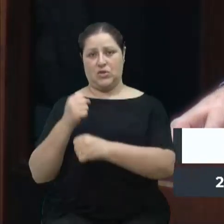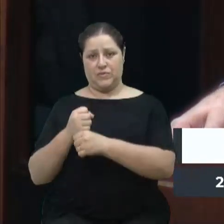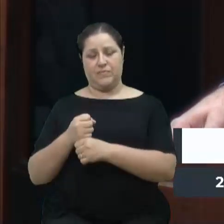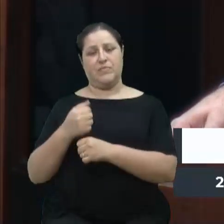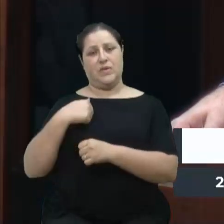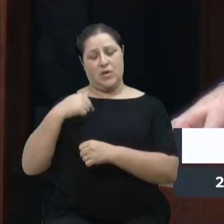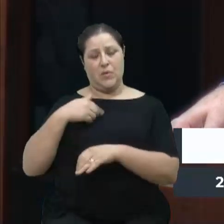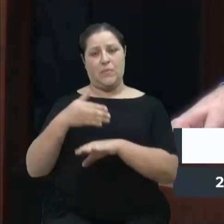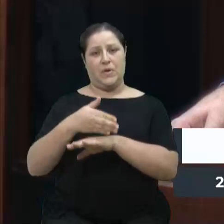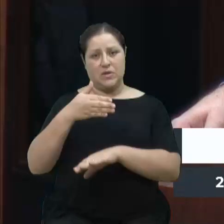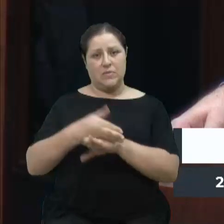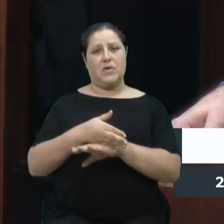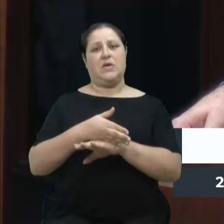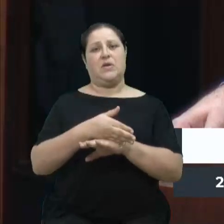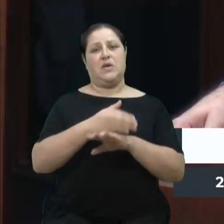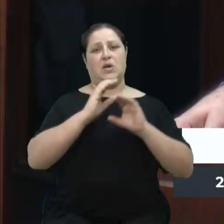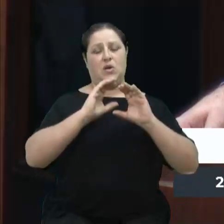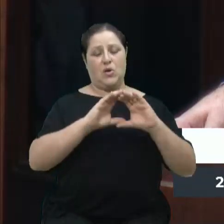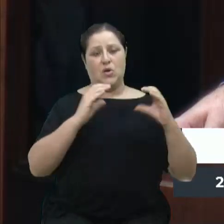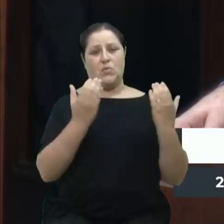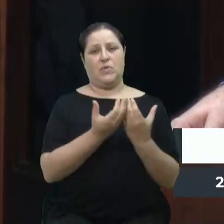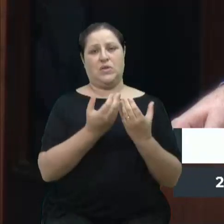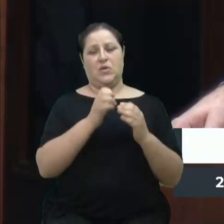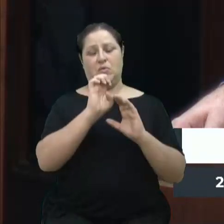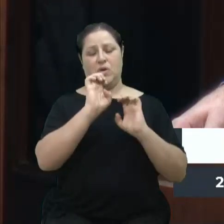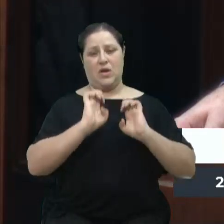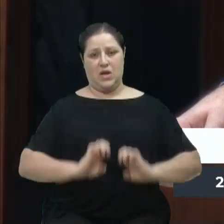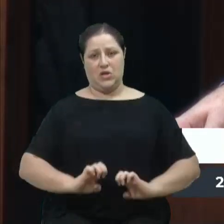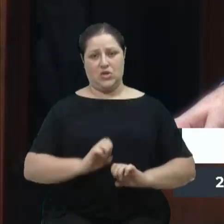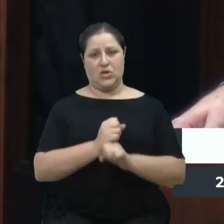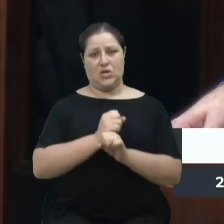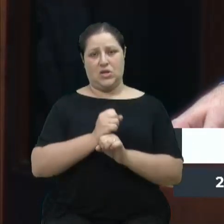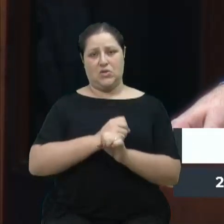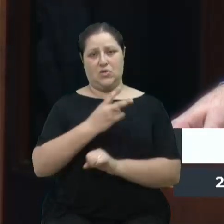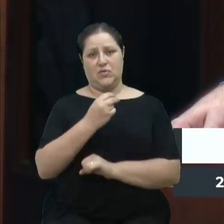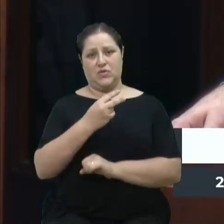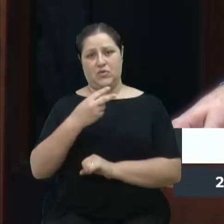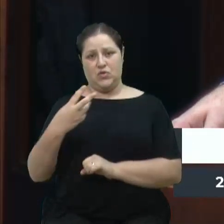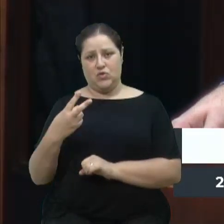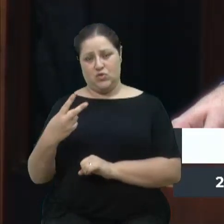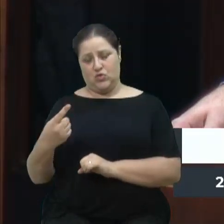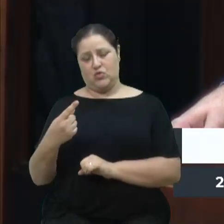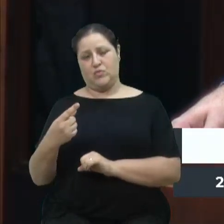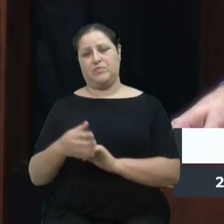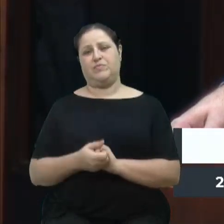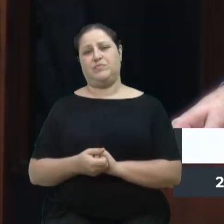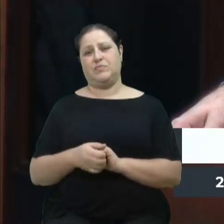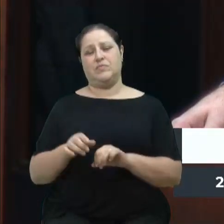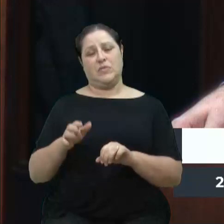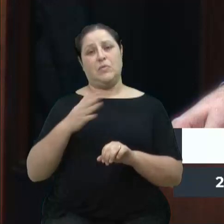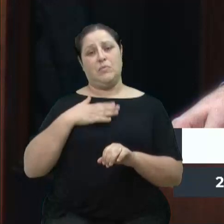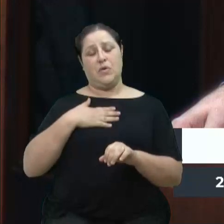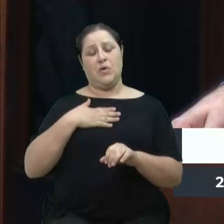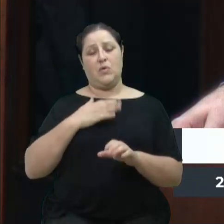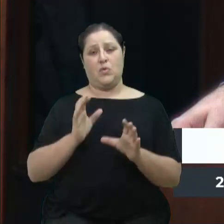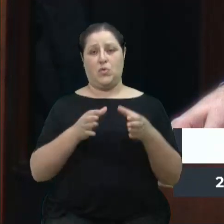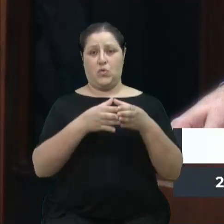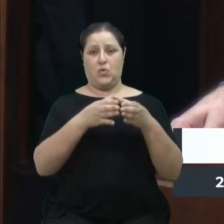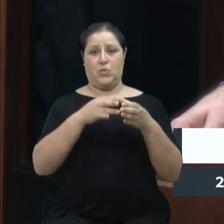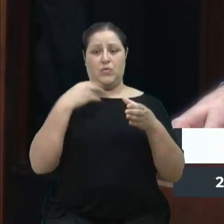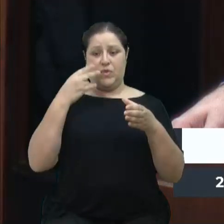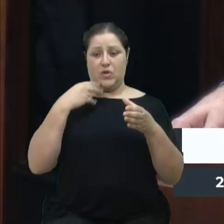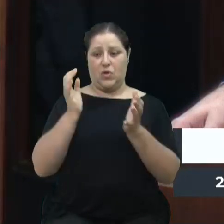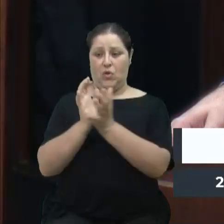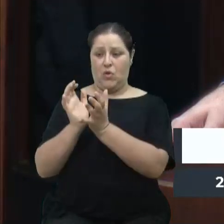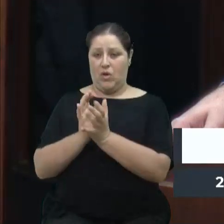E fui membro da comissão de ética em 2021. Diga-se de passagem, fui presidente da comissão de ética eleito pelos meus pares. E